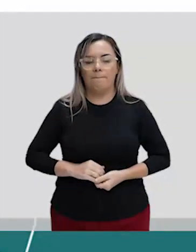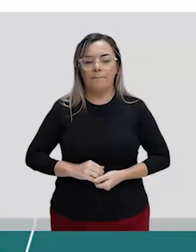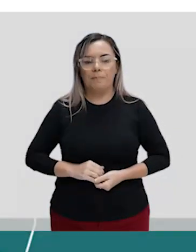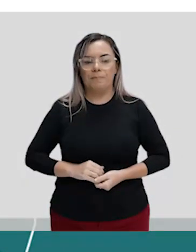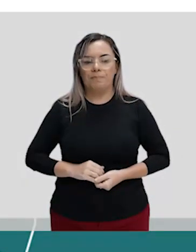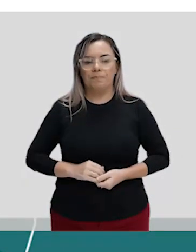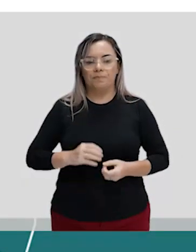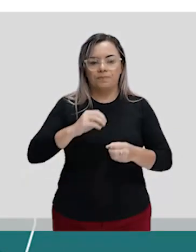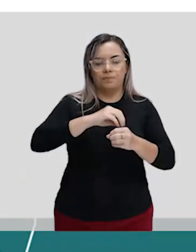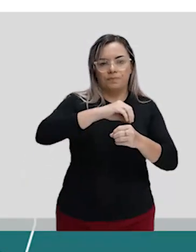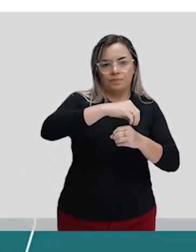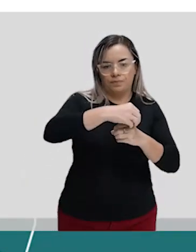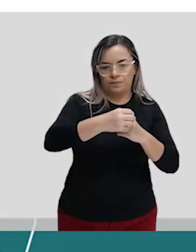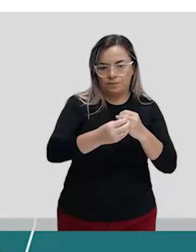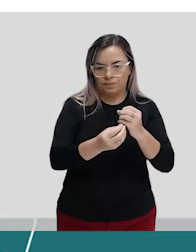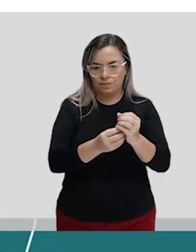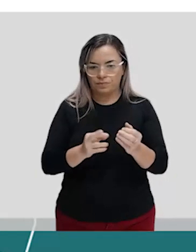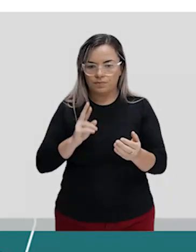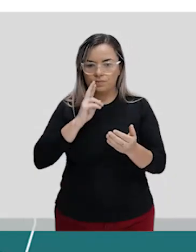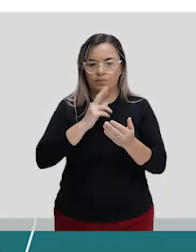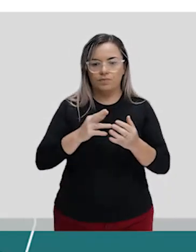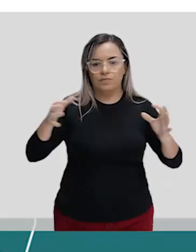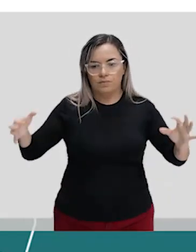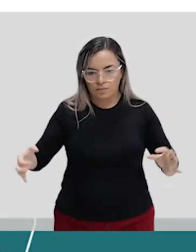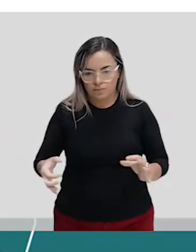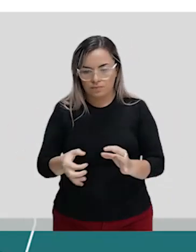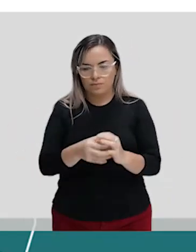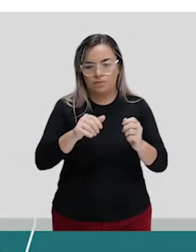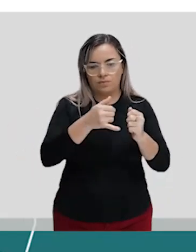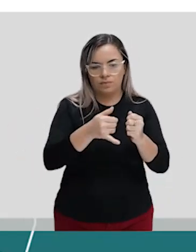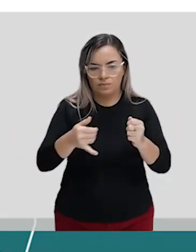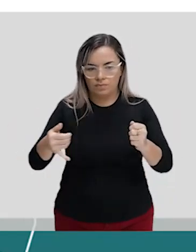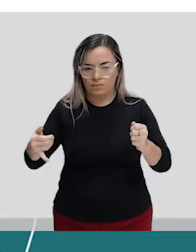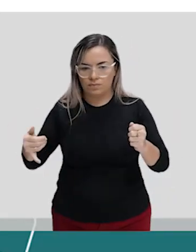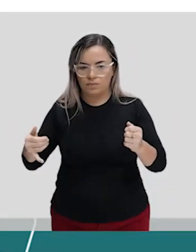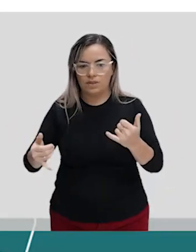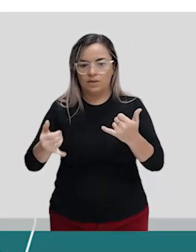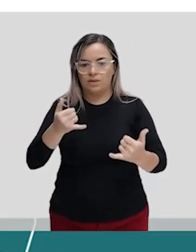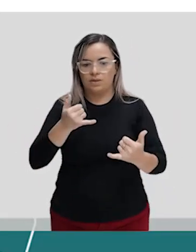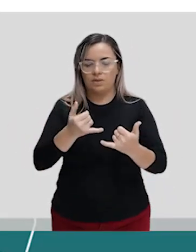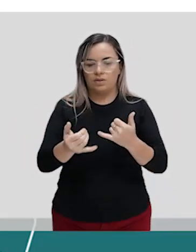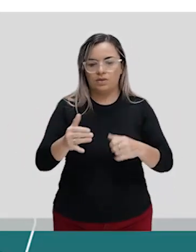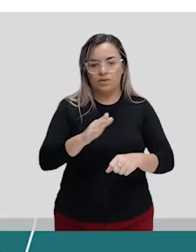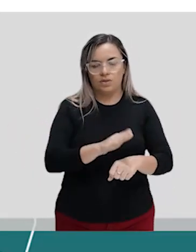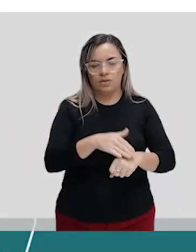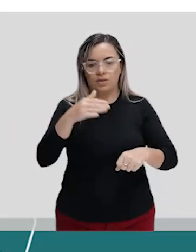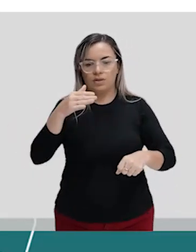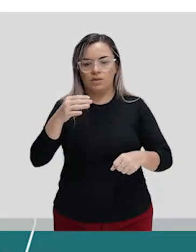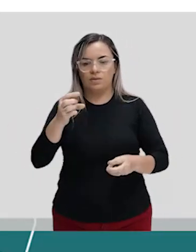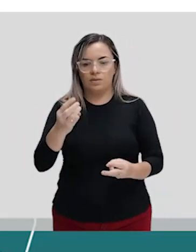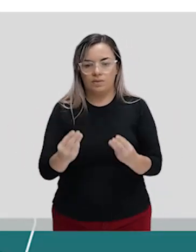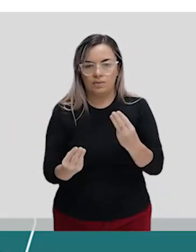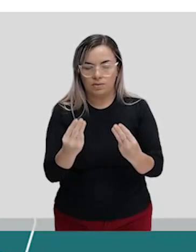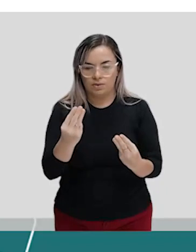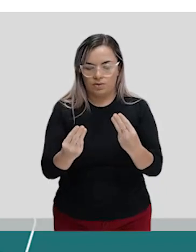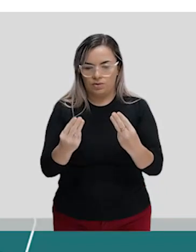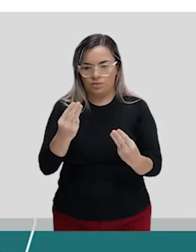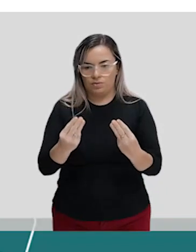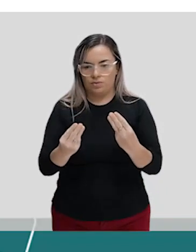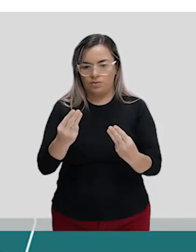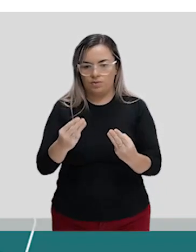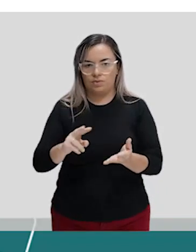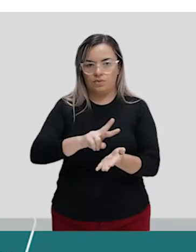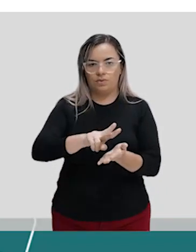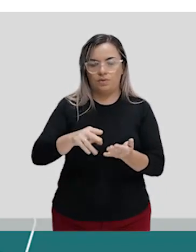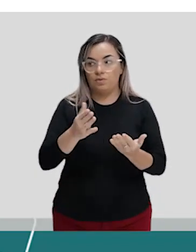As moléculas resultantes da união entre os aminoácidos são genericamente denominados